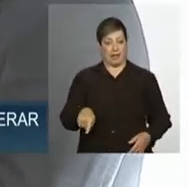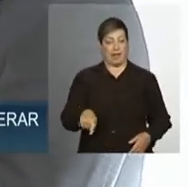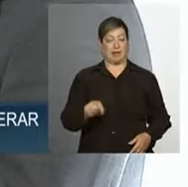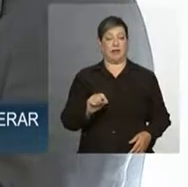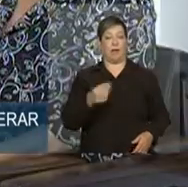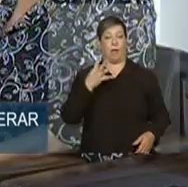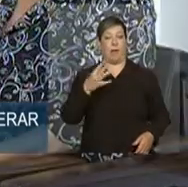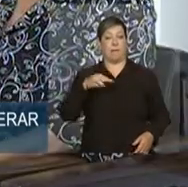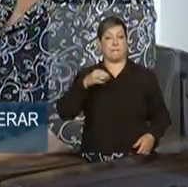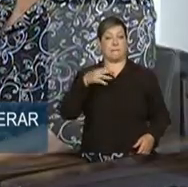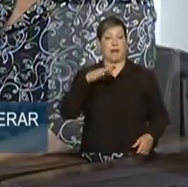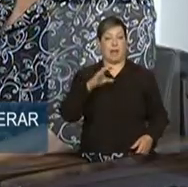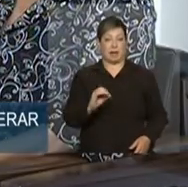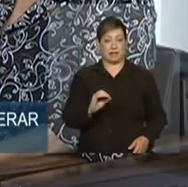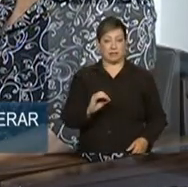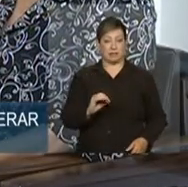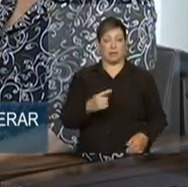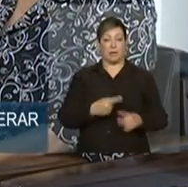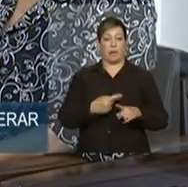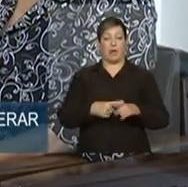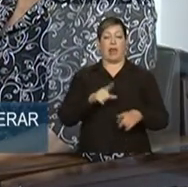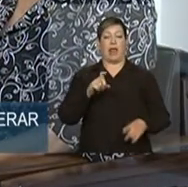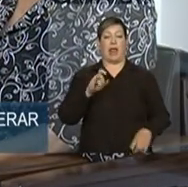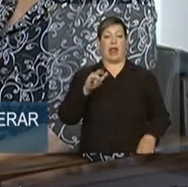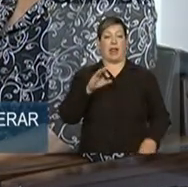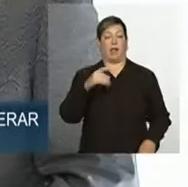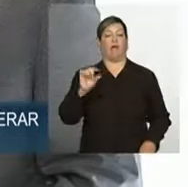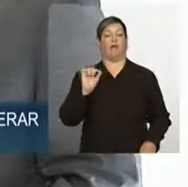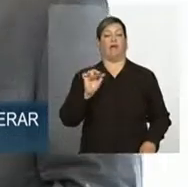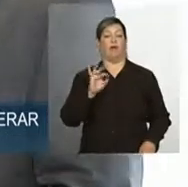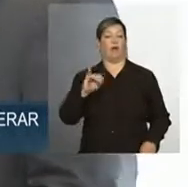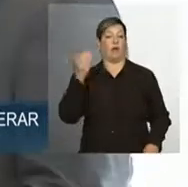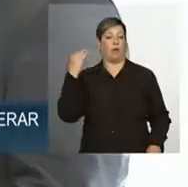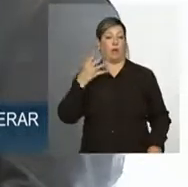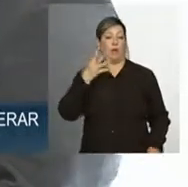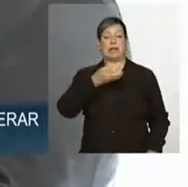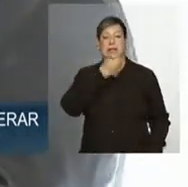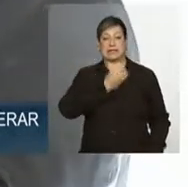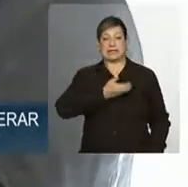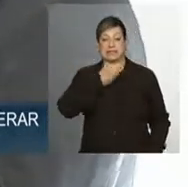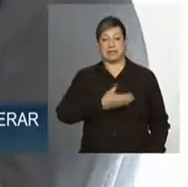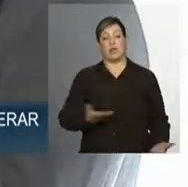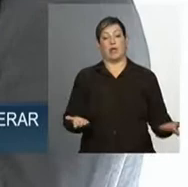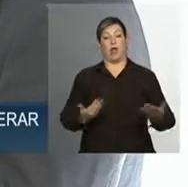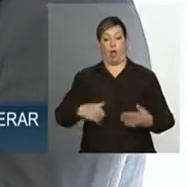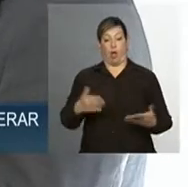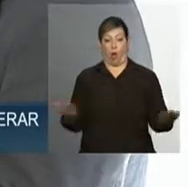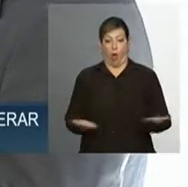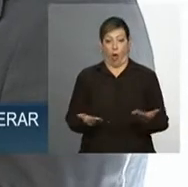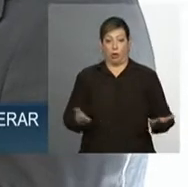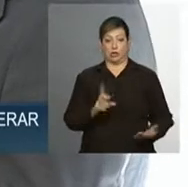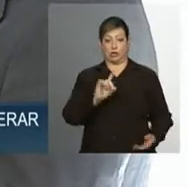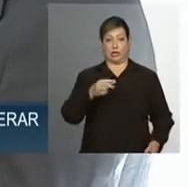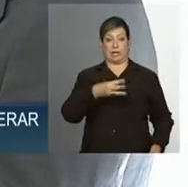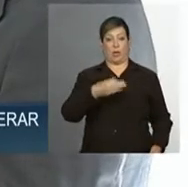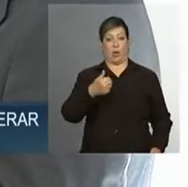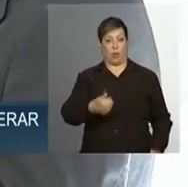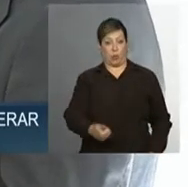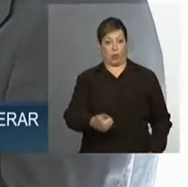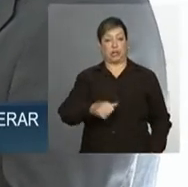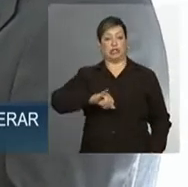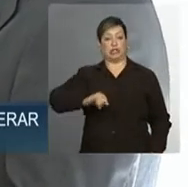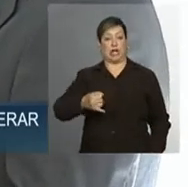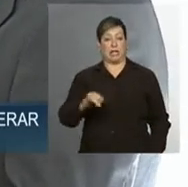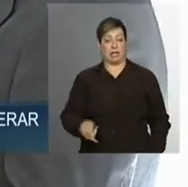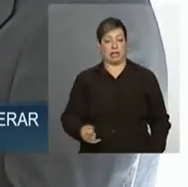de março, porque o leilão foi 4 de dezembro. Nós estamos aqui no dia 31 de janeiro assinando o